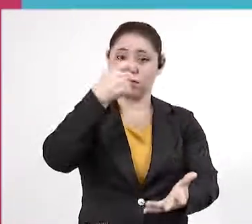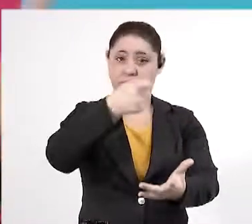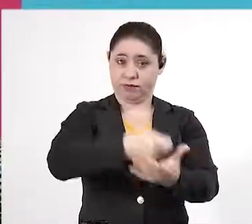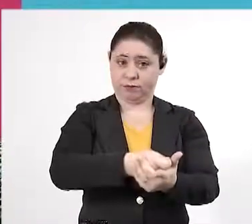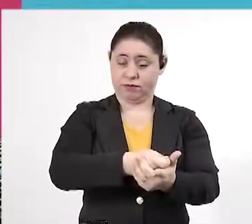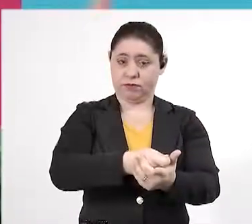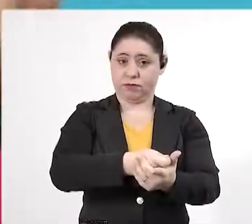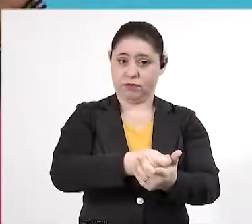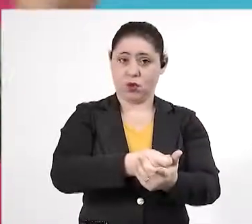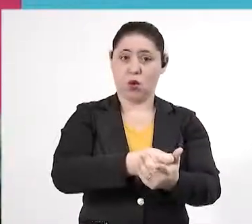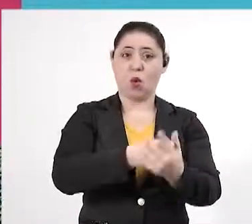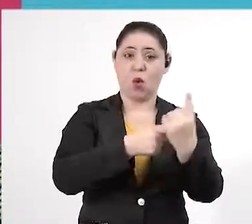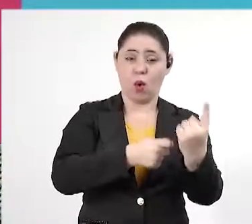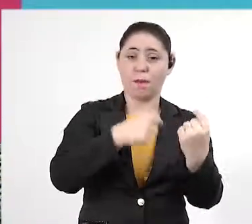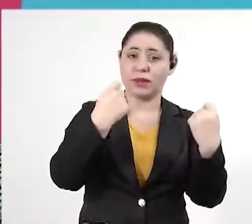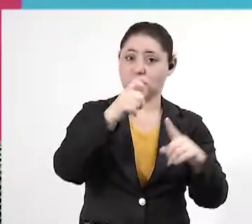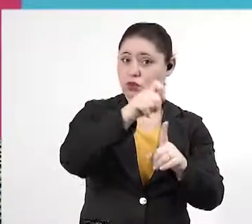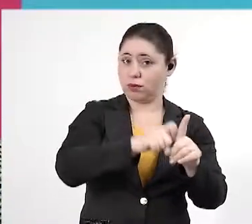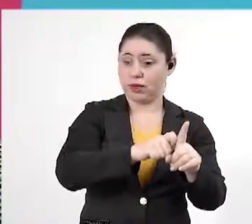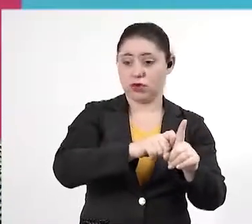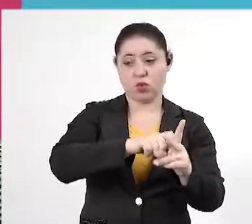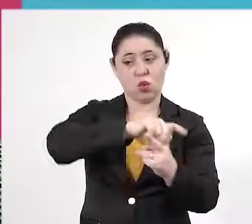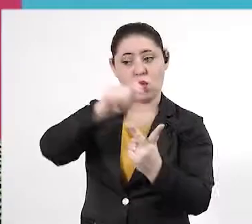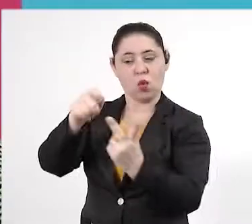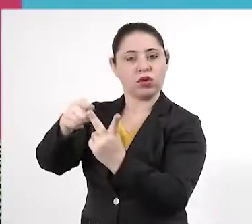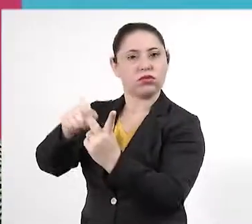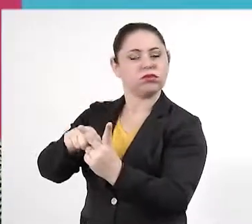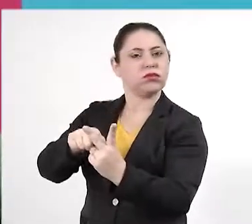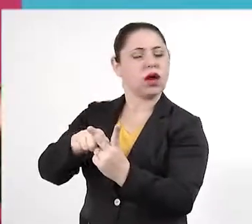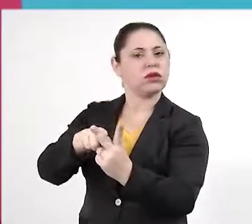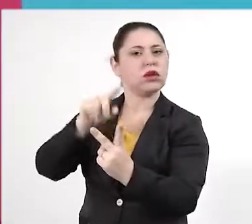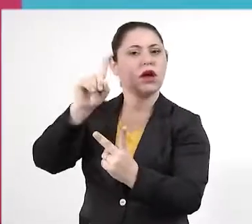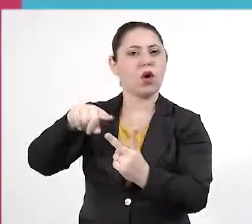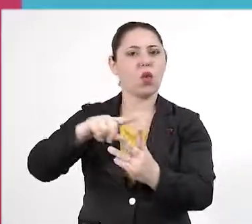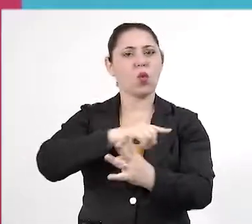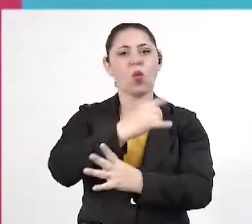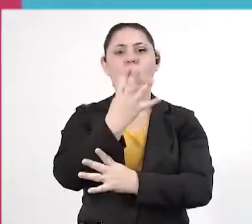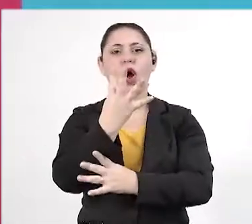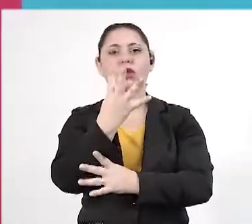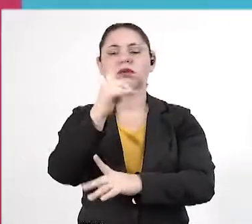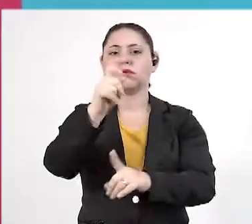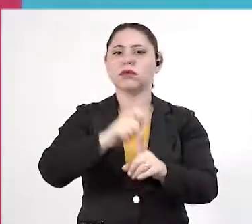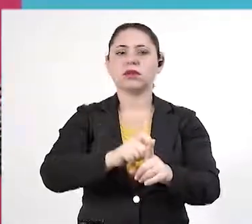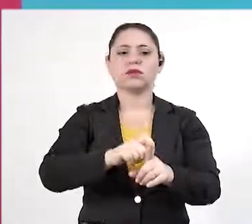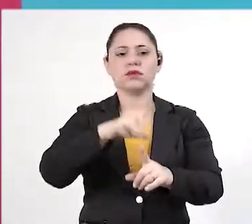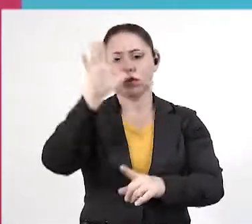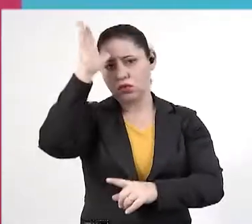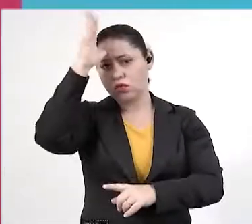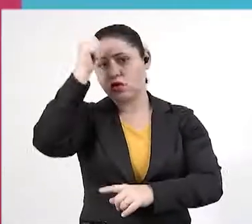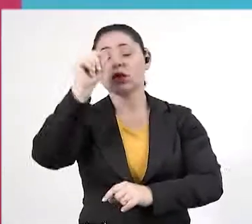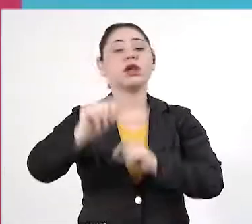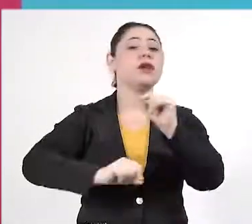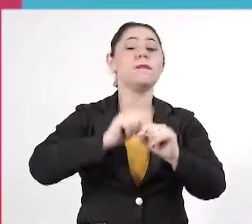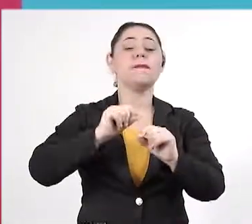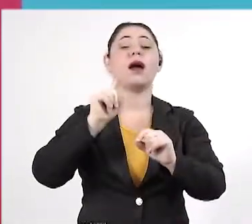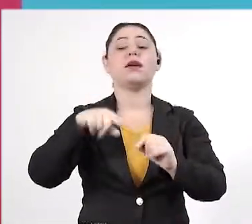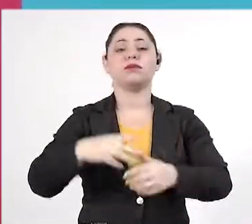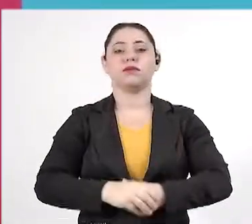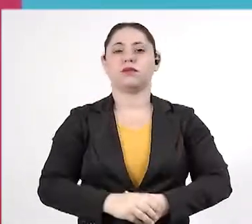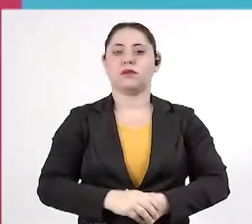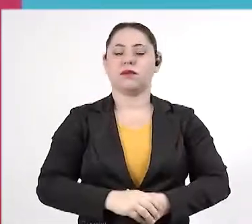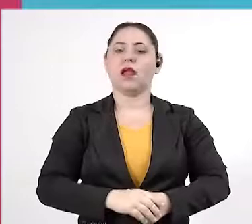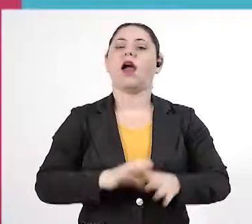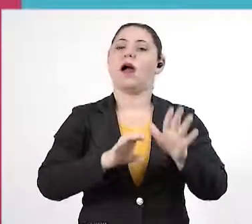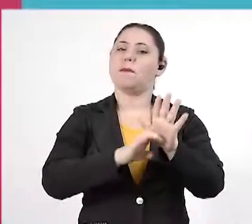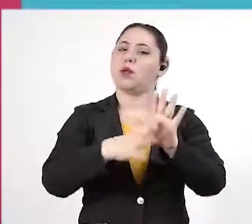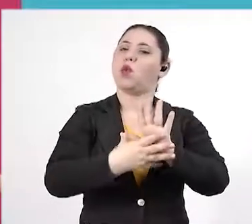usufruir obrigatoriamente. Um tem que usufruir 1 mês, outro 1 mês. E o restante, os outros 4 meses, eles vão decidir quem vai usufruir.